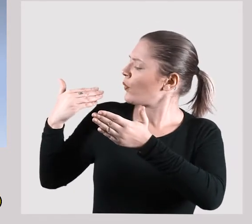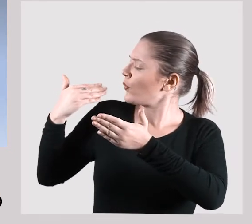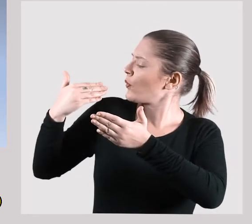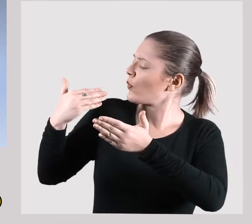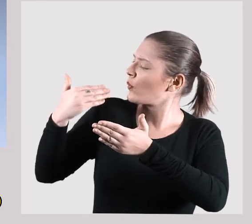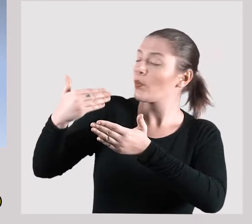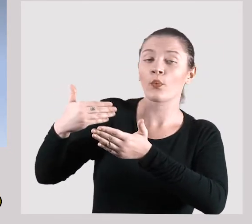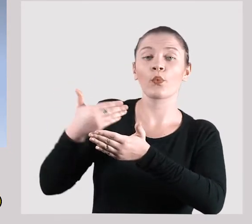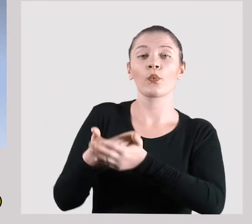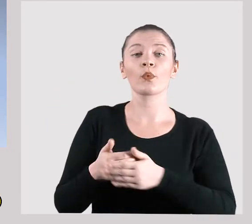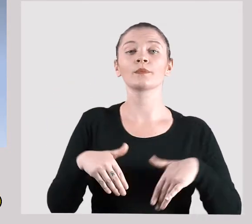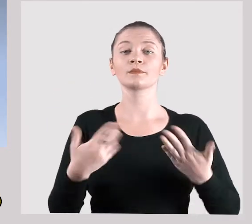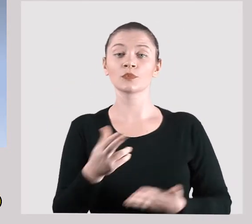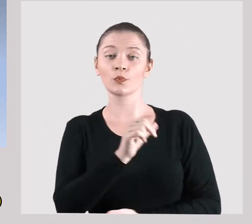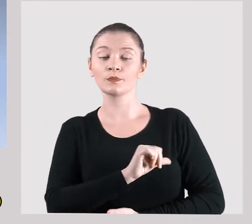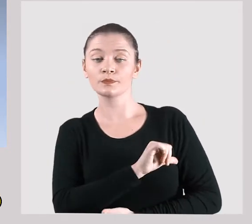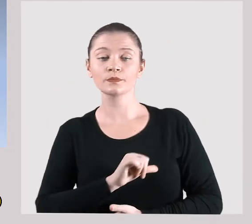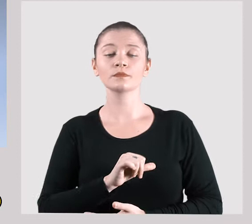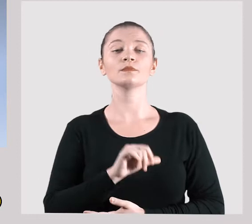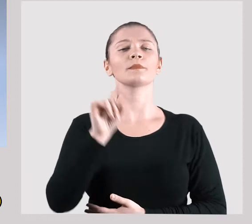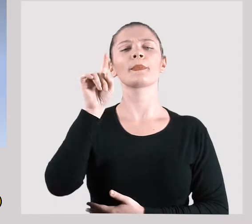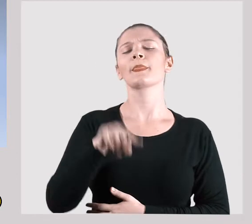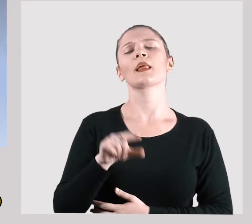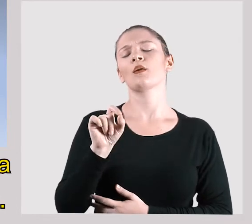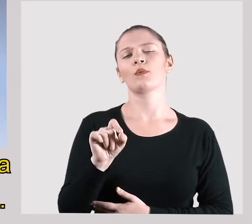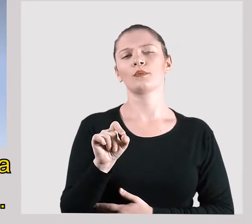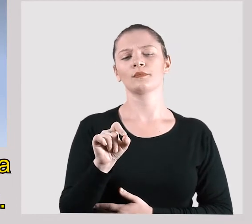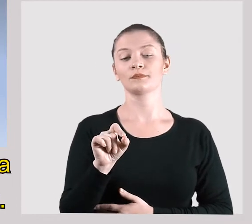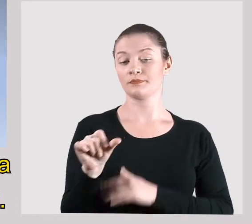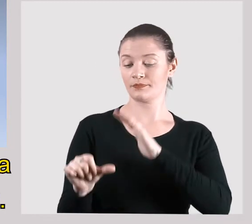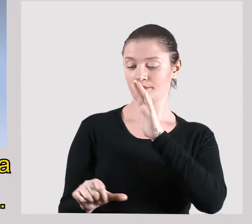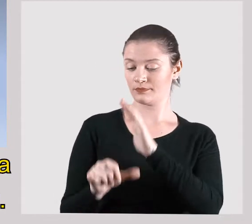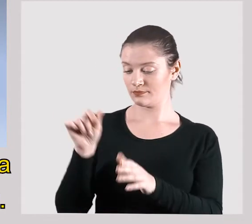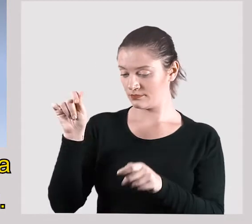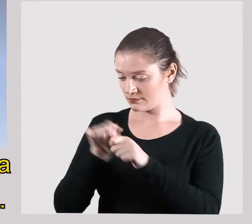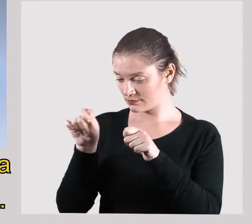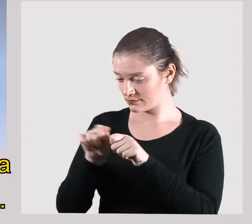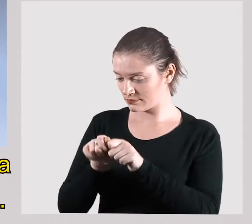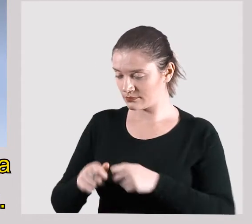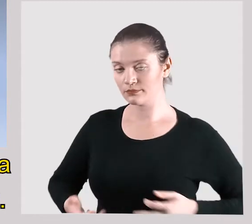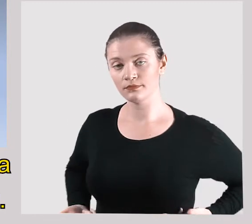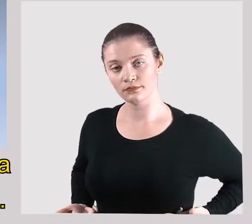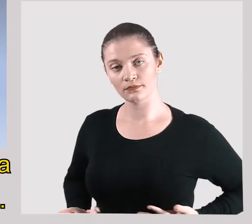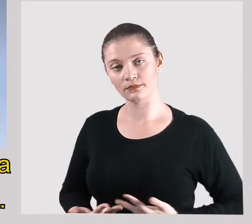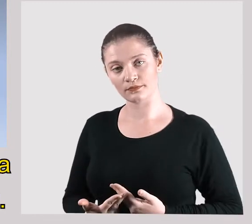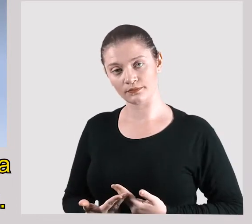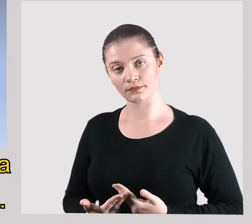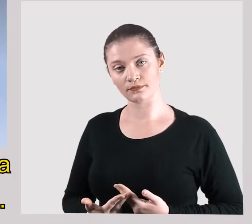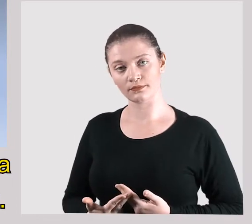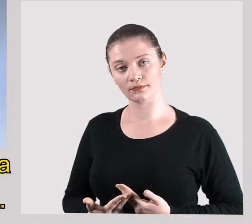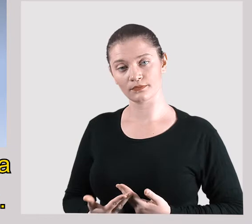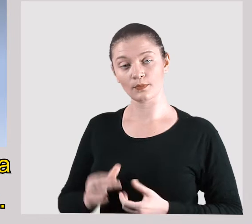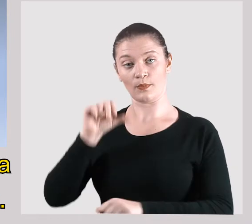a Suécia, ela é assim o país que primeiro fez a cirurgia, autorizou a cirurgia de mudança